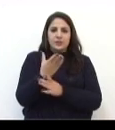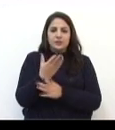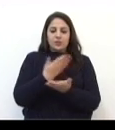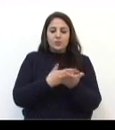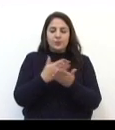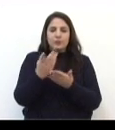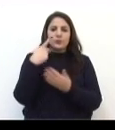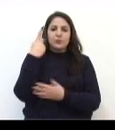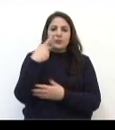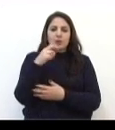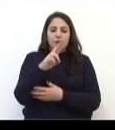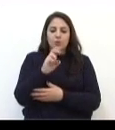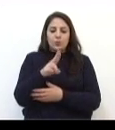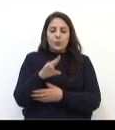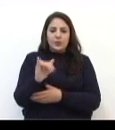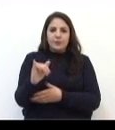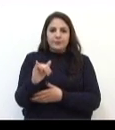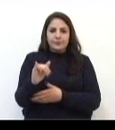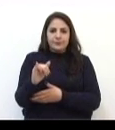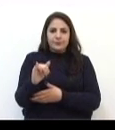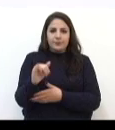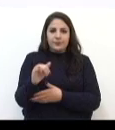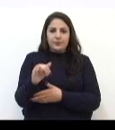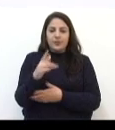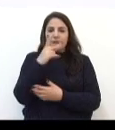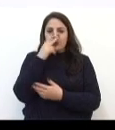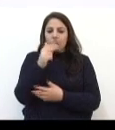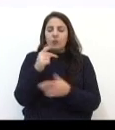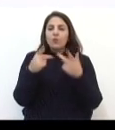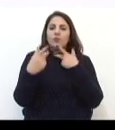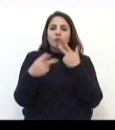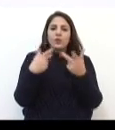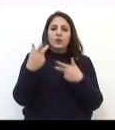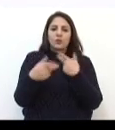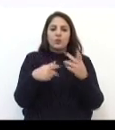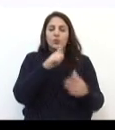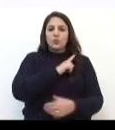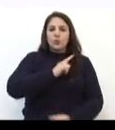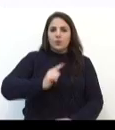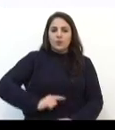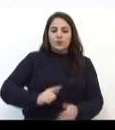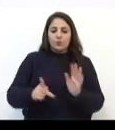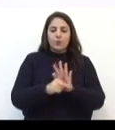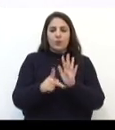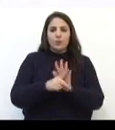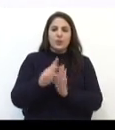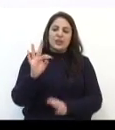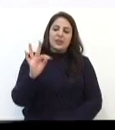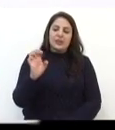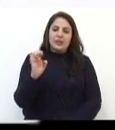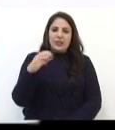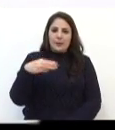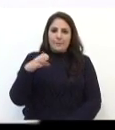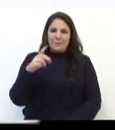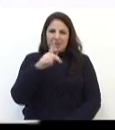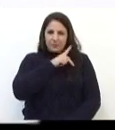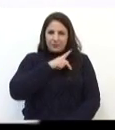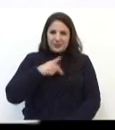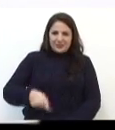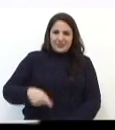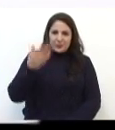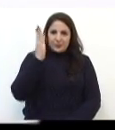especial partiu do vereador Rui Lorenzato. De acordo com ele, o governo interino de Michel Temer estaria